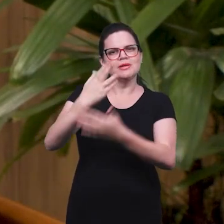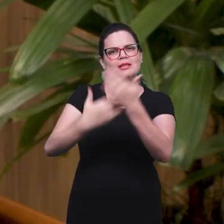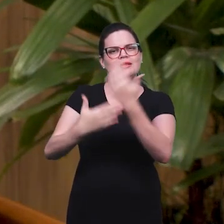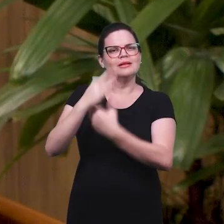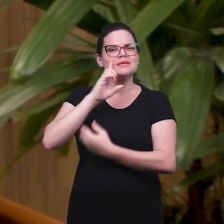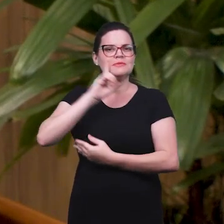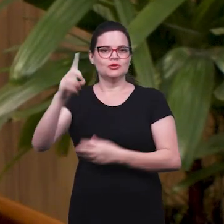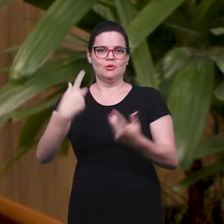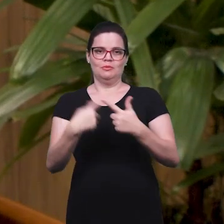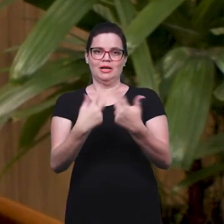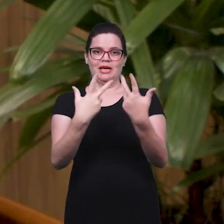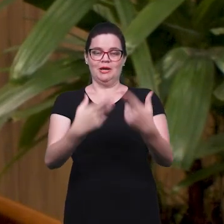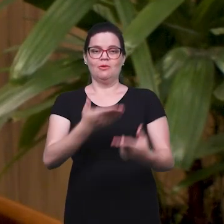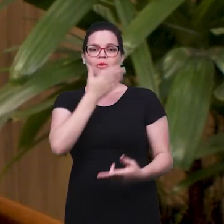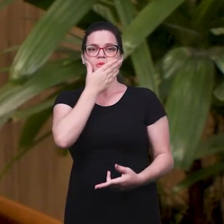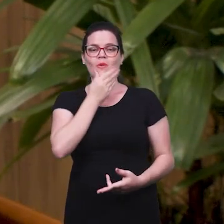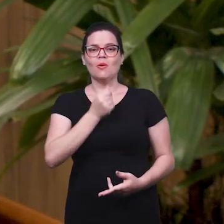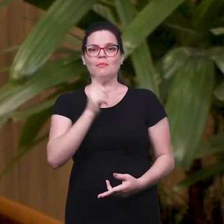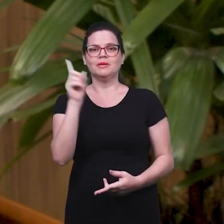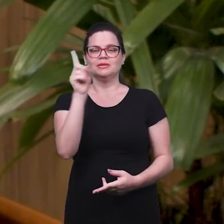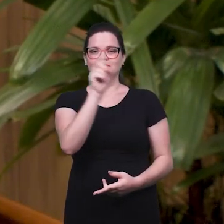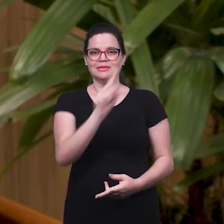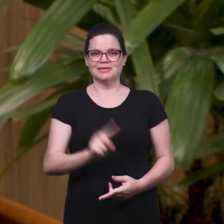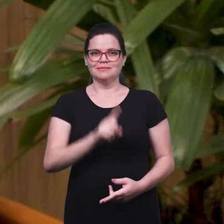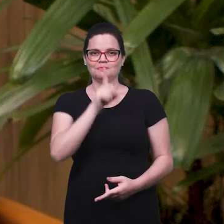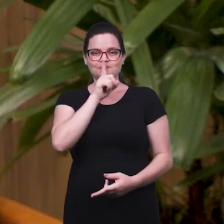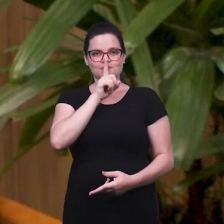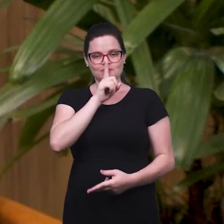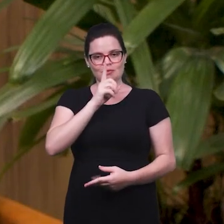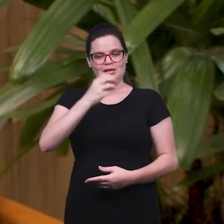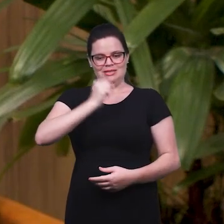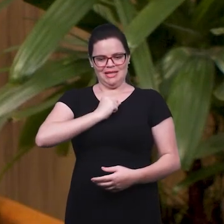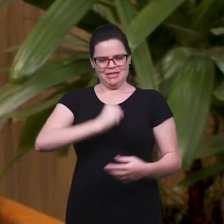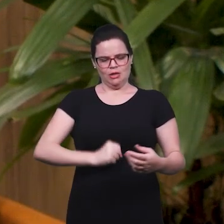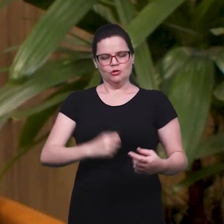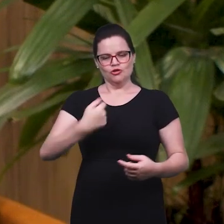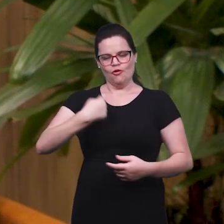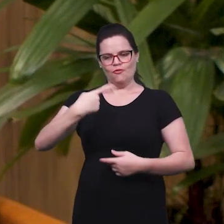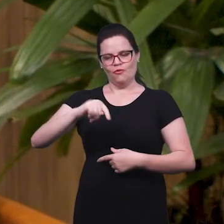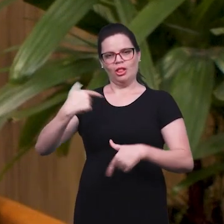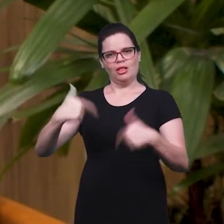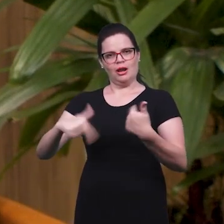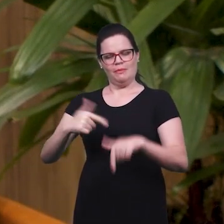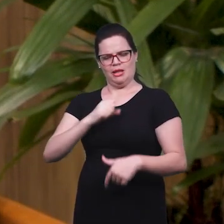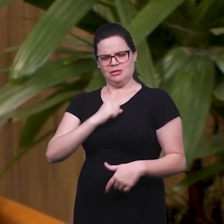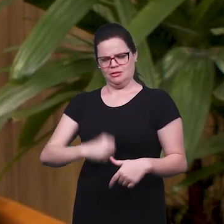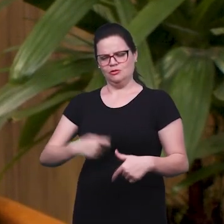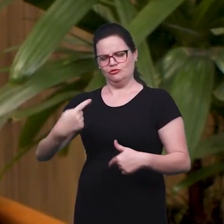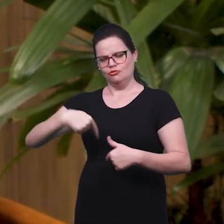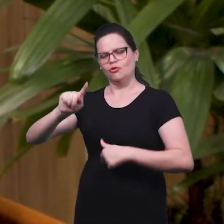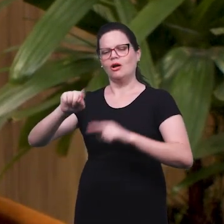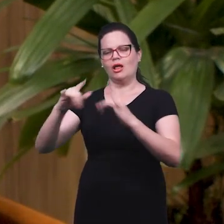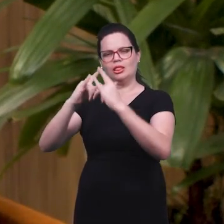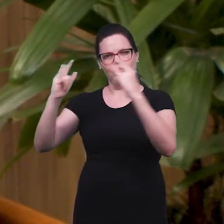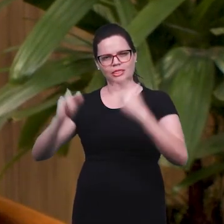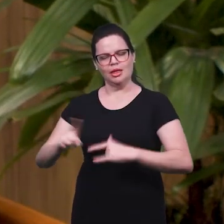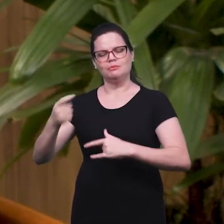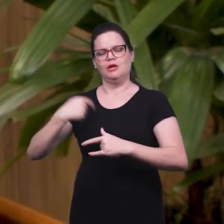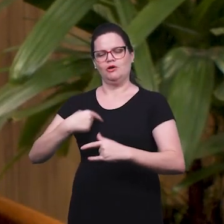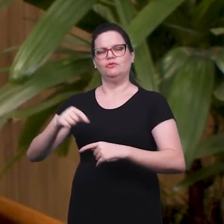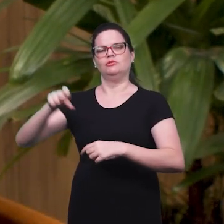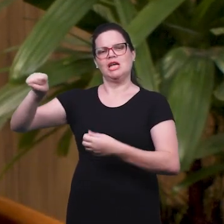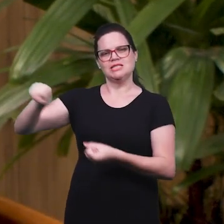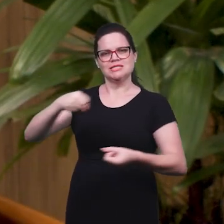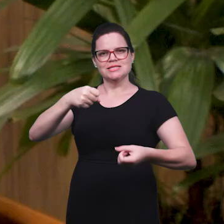sacerdote, Zacarias teve essa experiência do milagre na família dele. Então, a gente tem ali o milagre na vida de uma